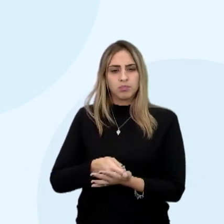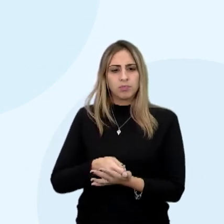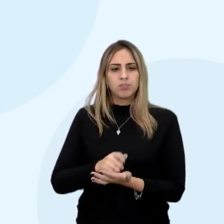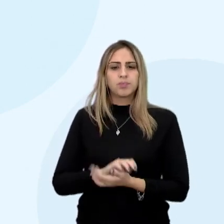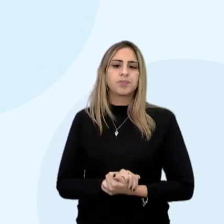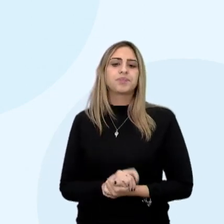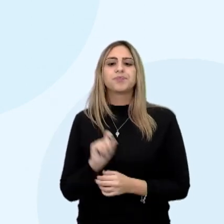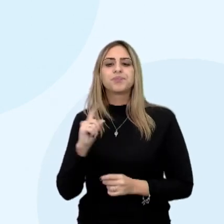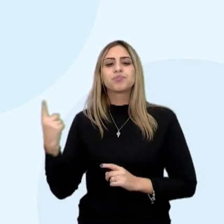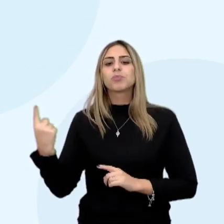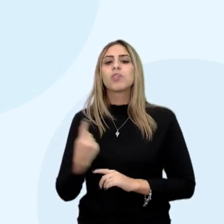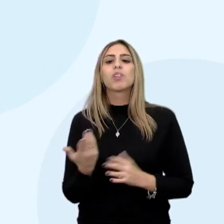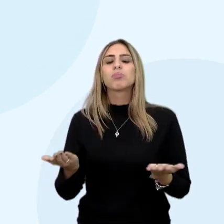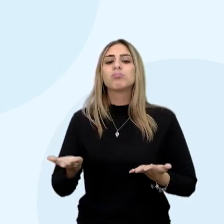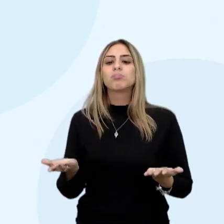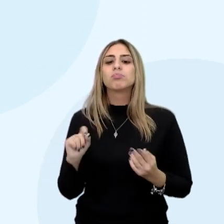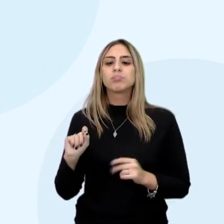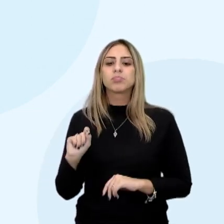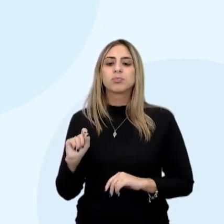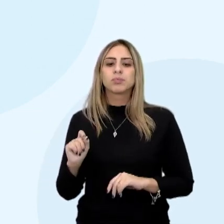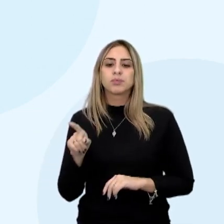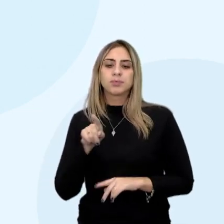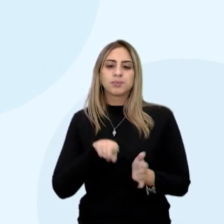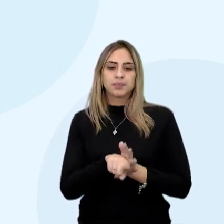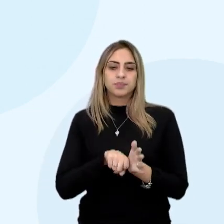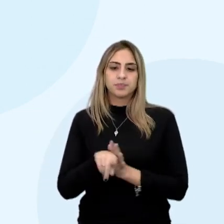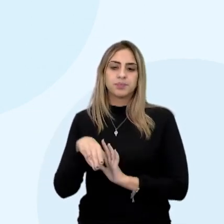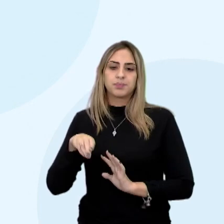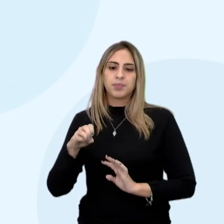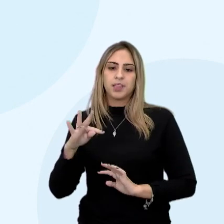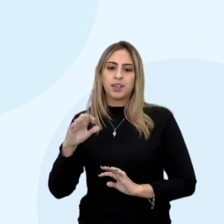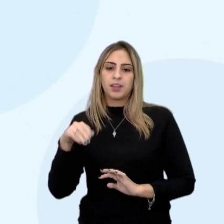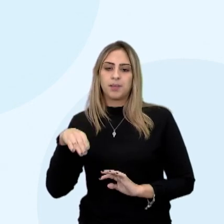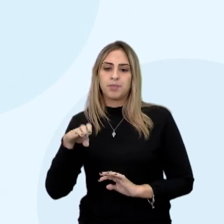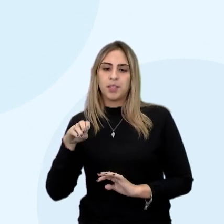O que vem por aí? Pesquisa sobre o uso do metamorfismo. Meme na